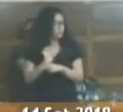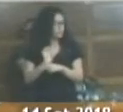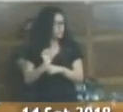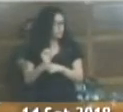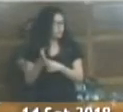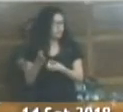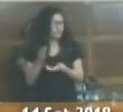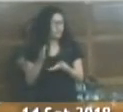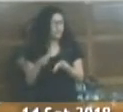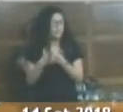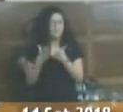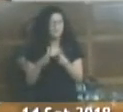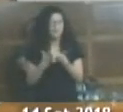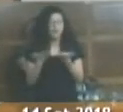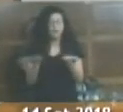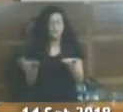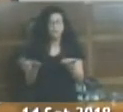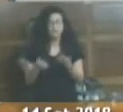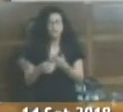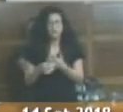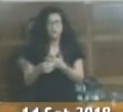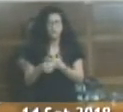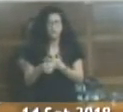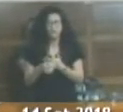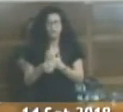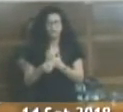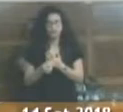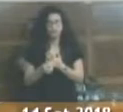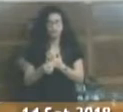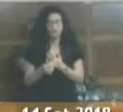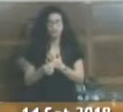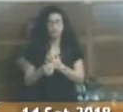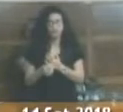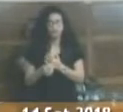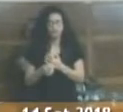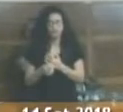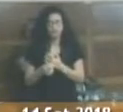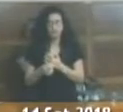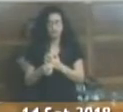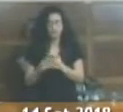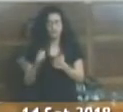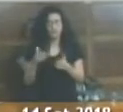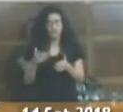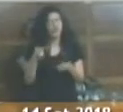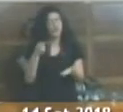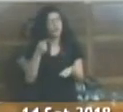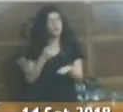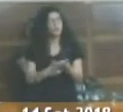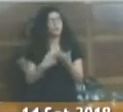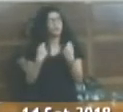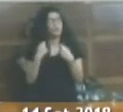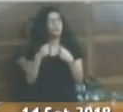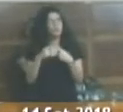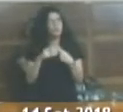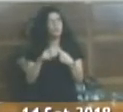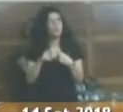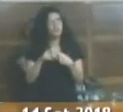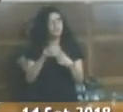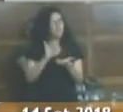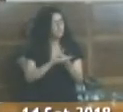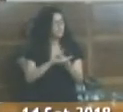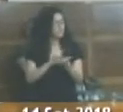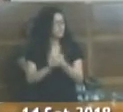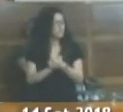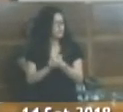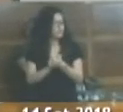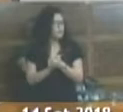essa carência para com o nosso povo e esse compromisso tem que ser assumido de verdade. Assim. Eu vou mais me ater